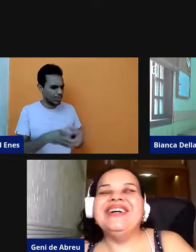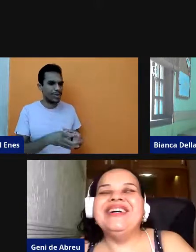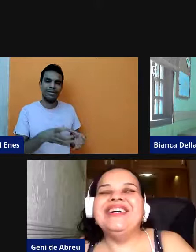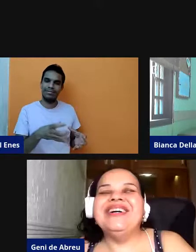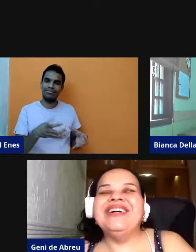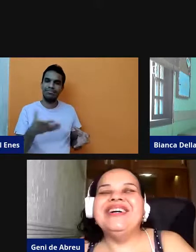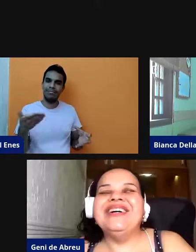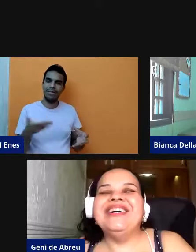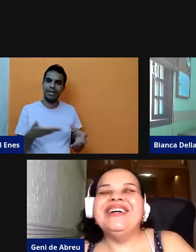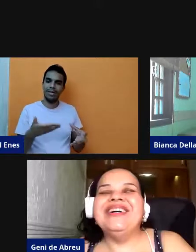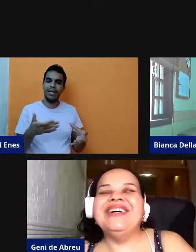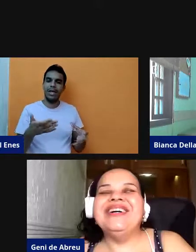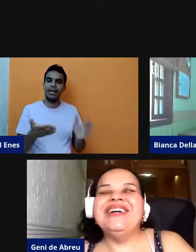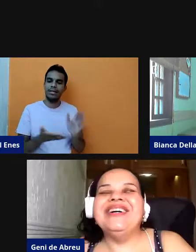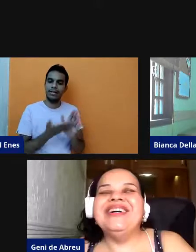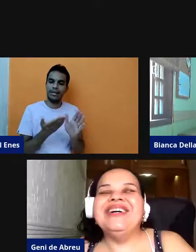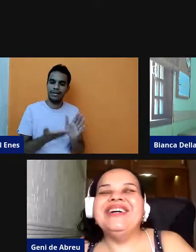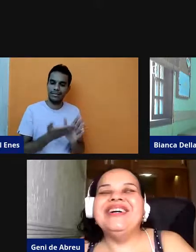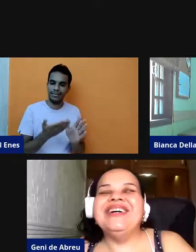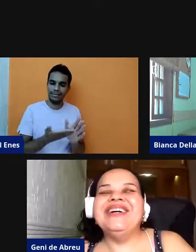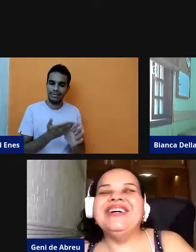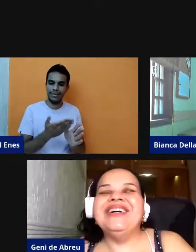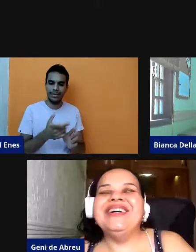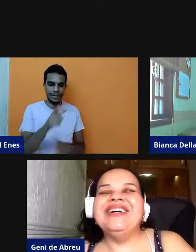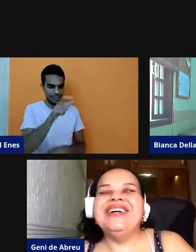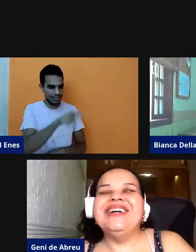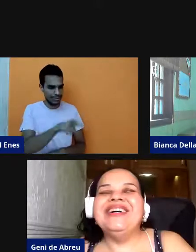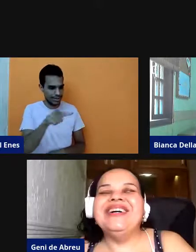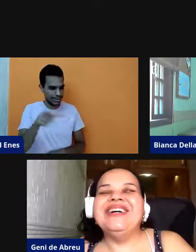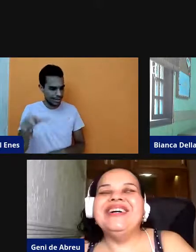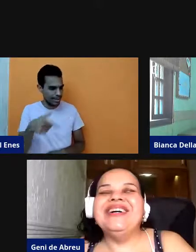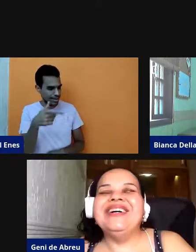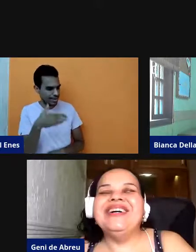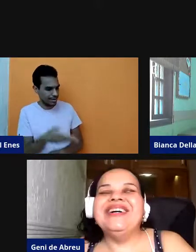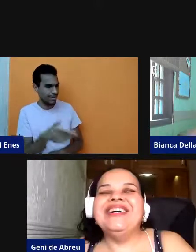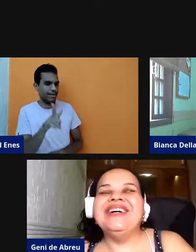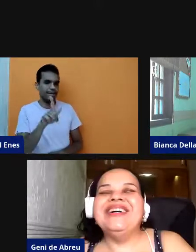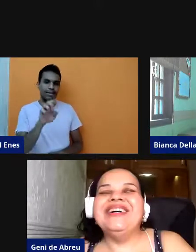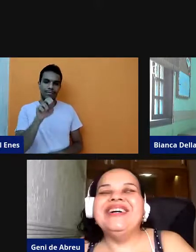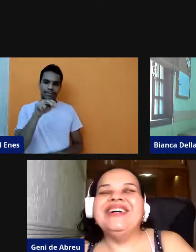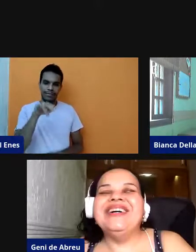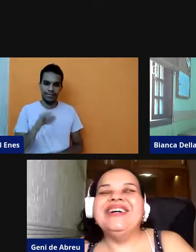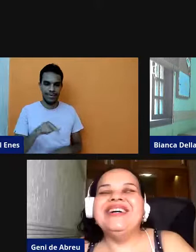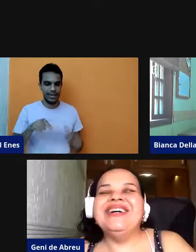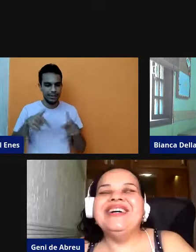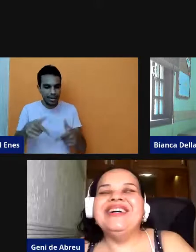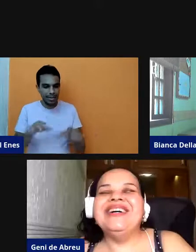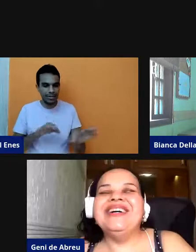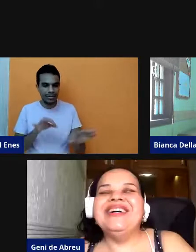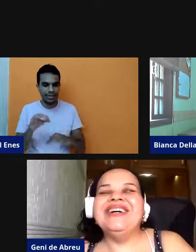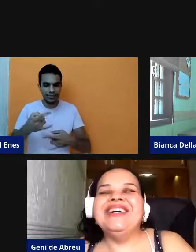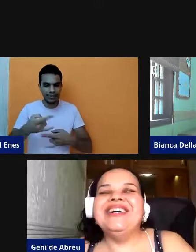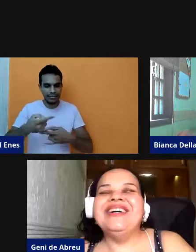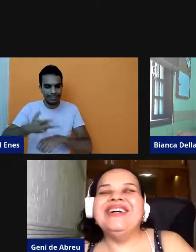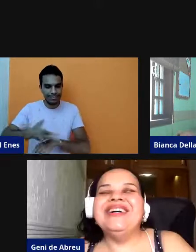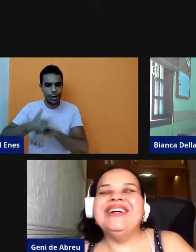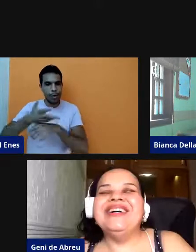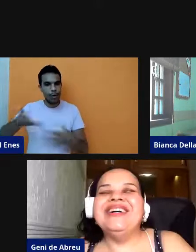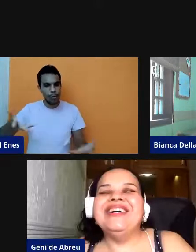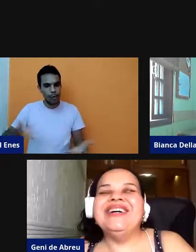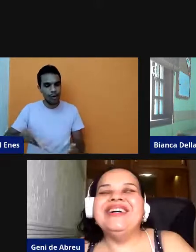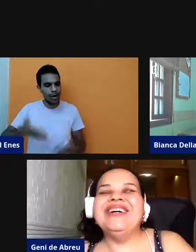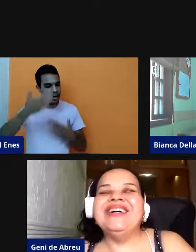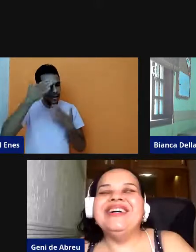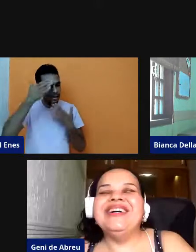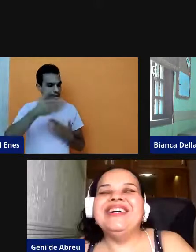das revistas aqui na pessoa da Geni, né, por terem participado, organizado essa live para a gente hoje. Agradecer